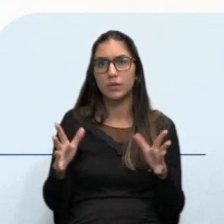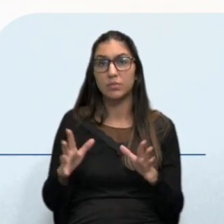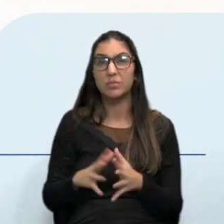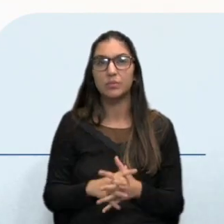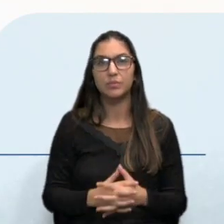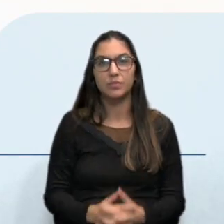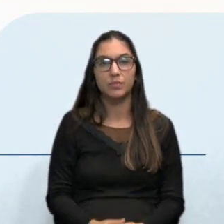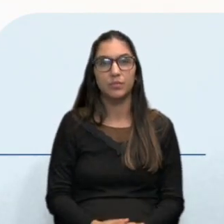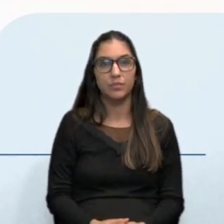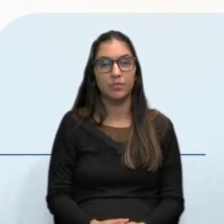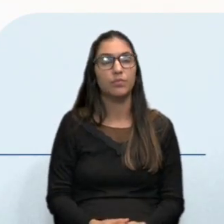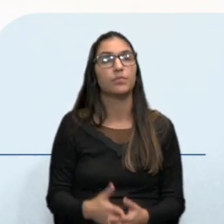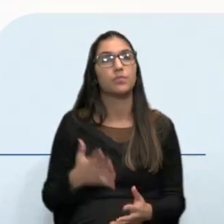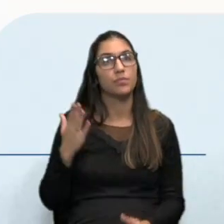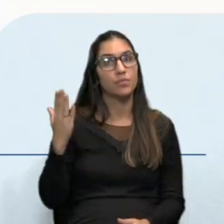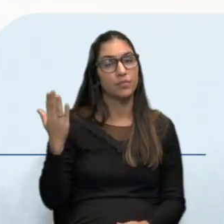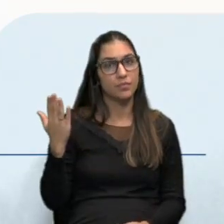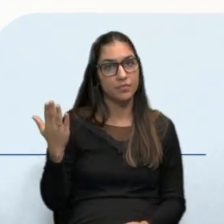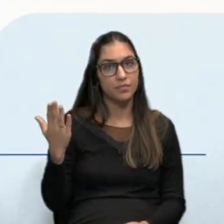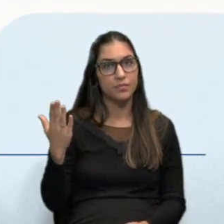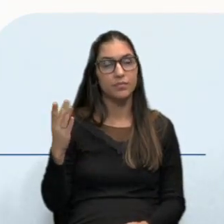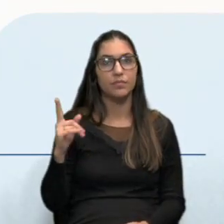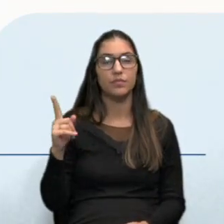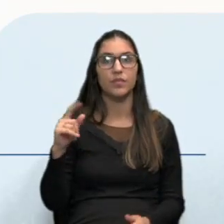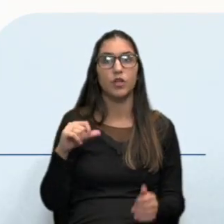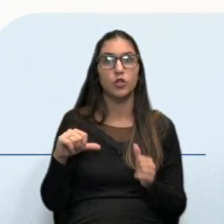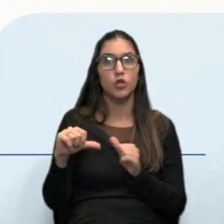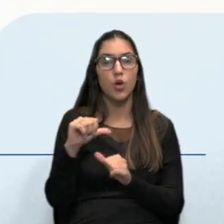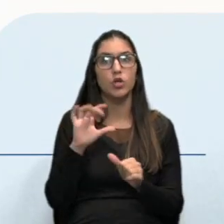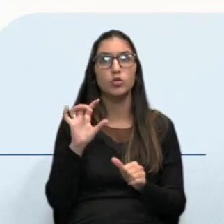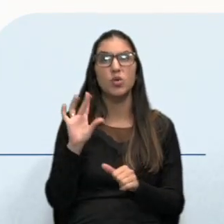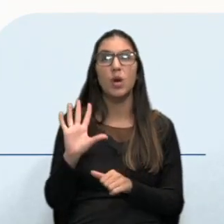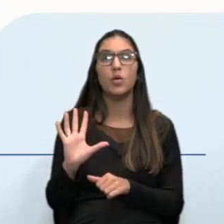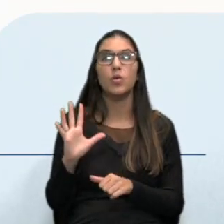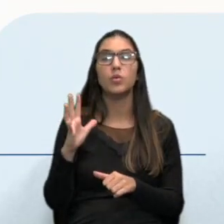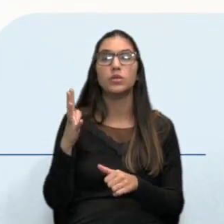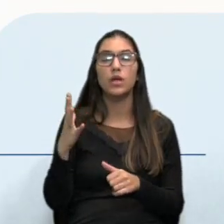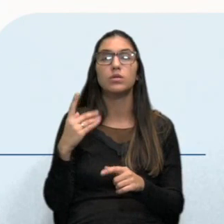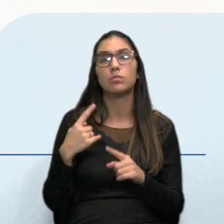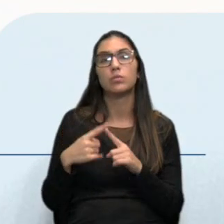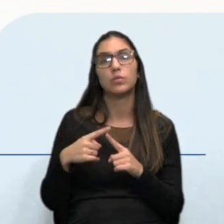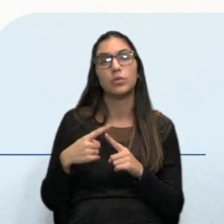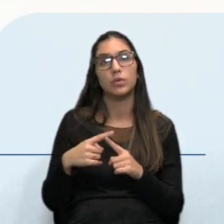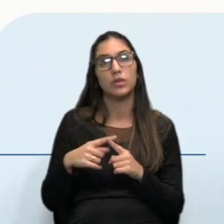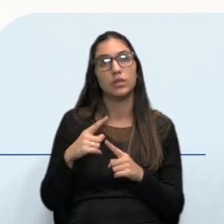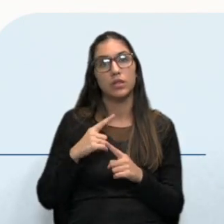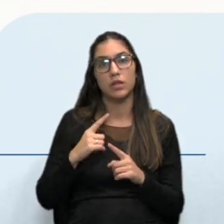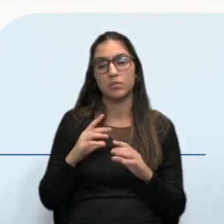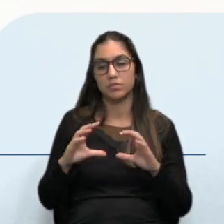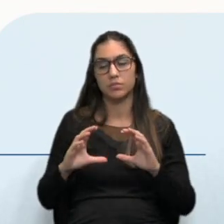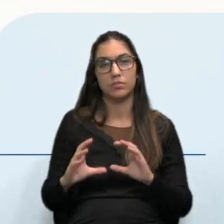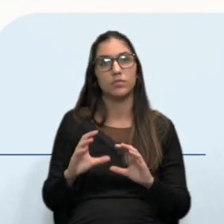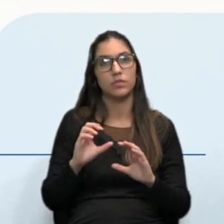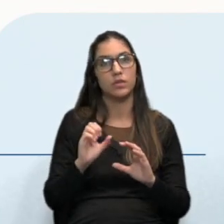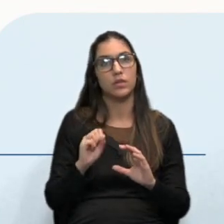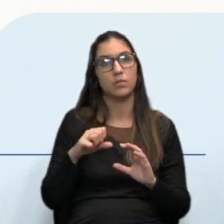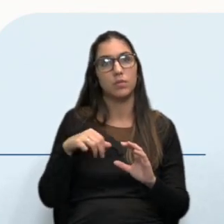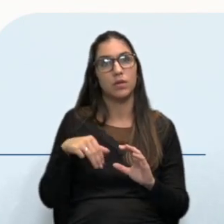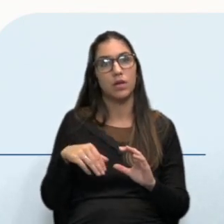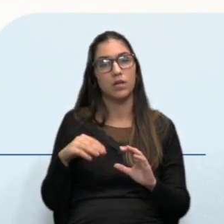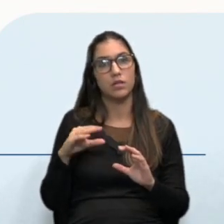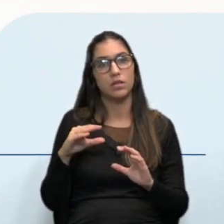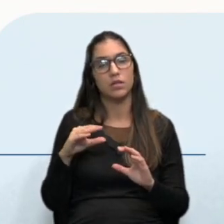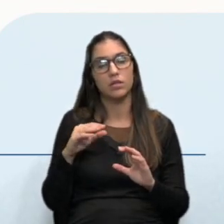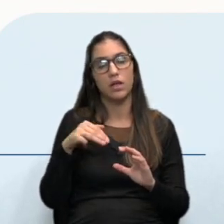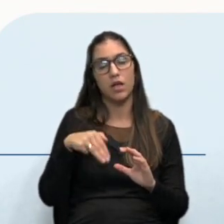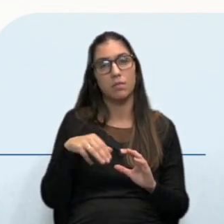outra. E essa troca ela só acontece graças à MSC.